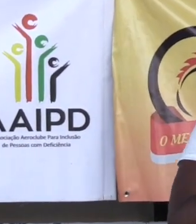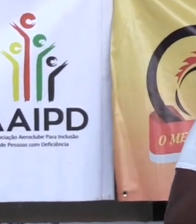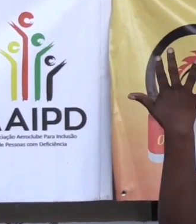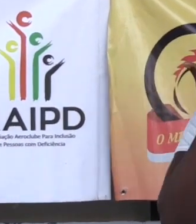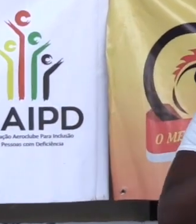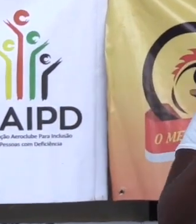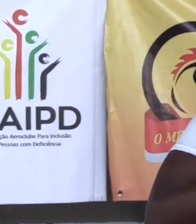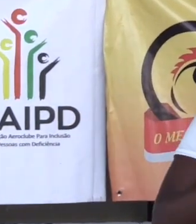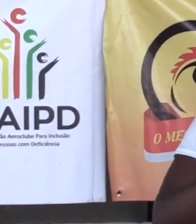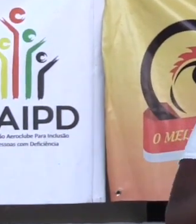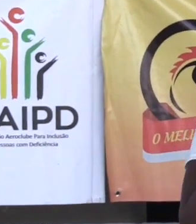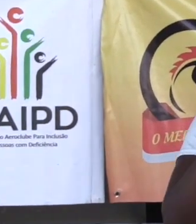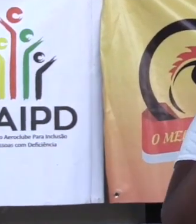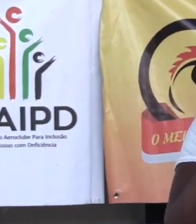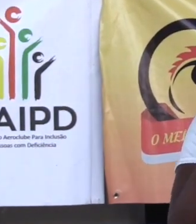que aqui estão.